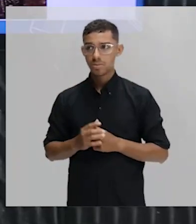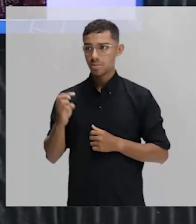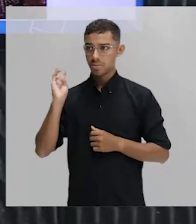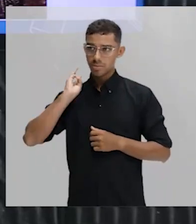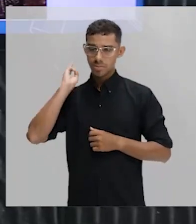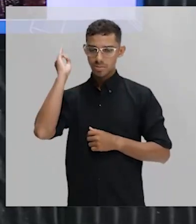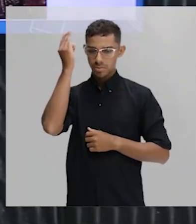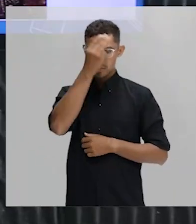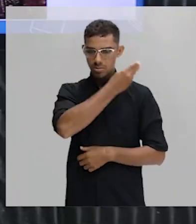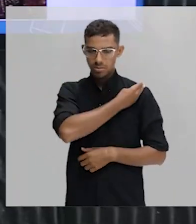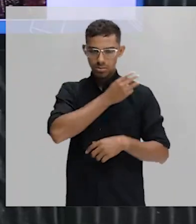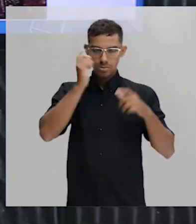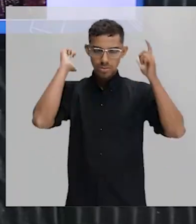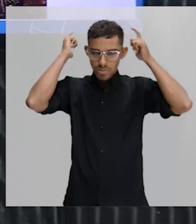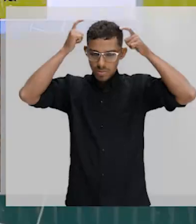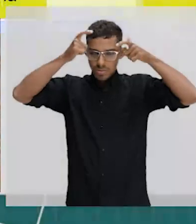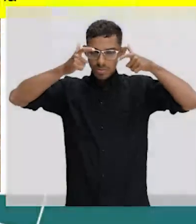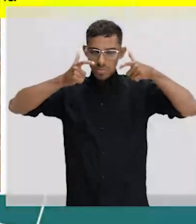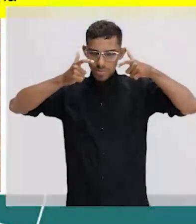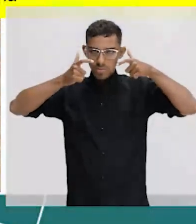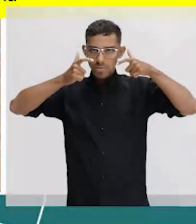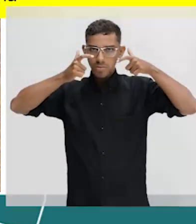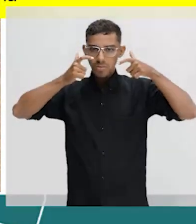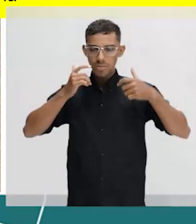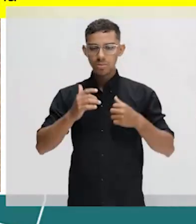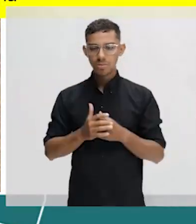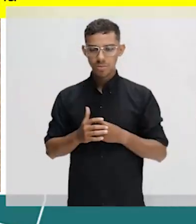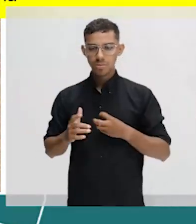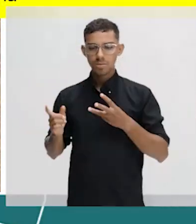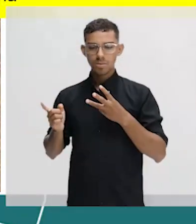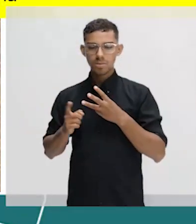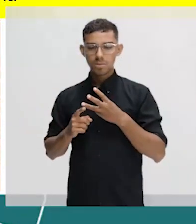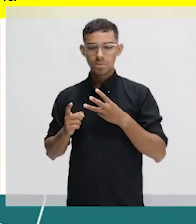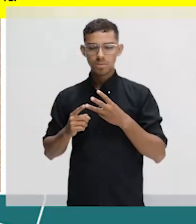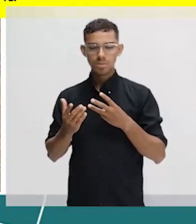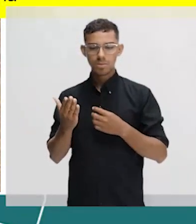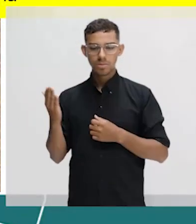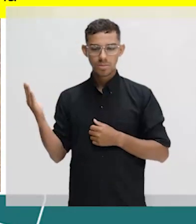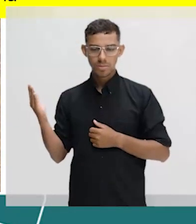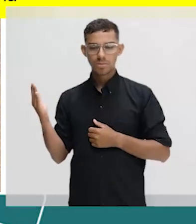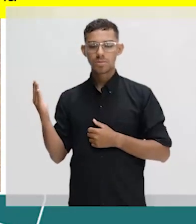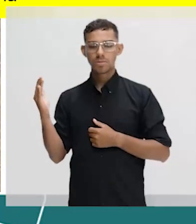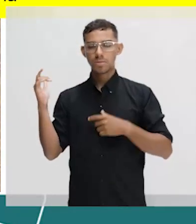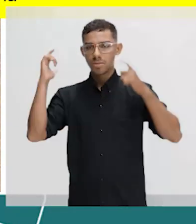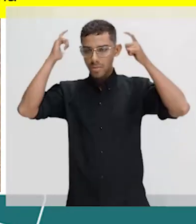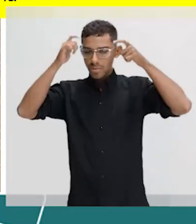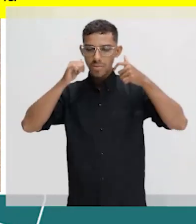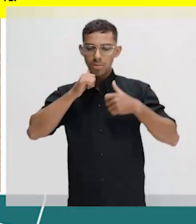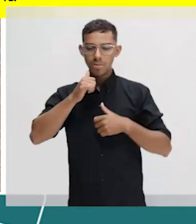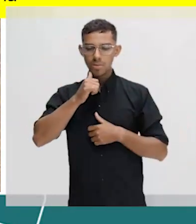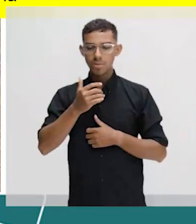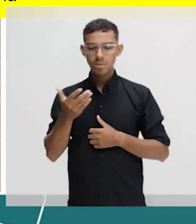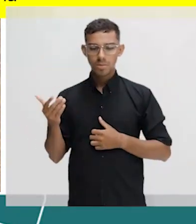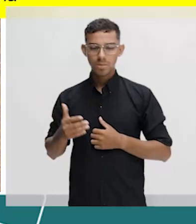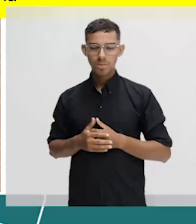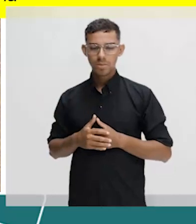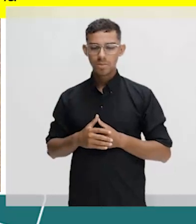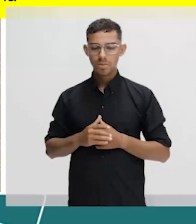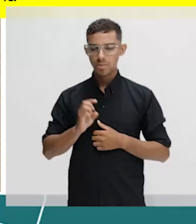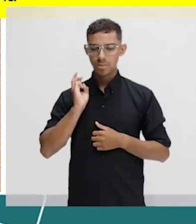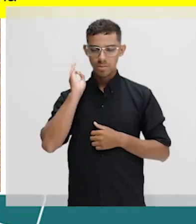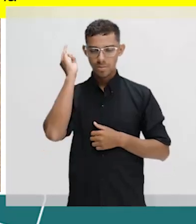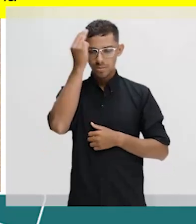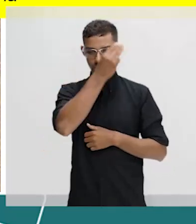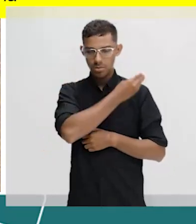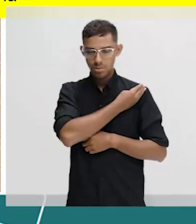o imperador e a imperatriz. Olha o nível de importância desse imperador. A Virgem Maria está com o menino Jesus no colo, ela é a figura mais sagrada, é